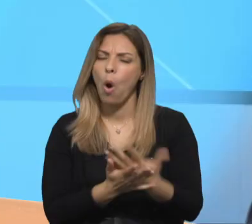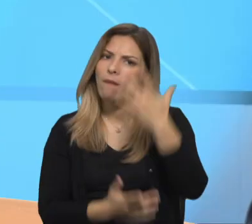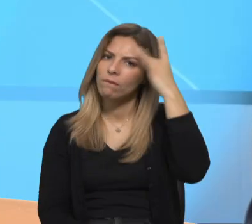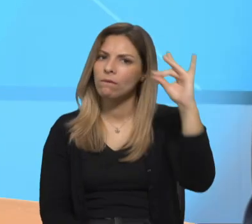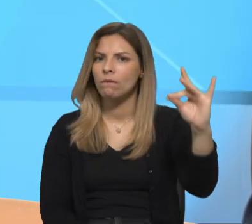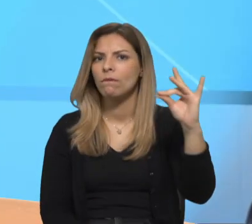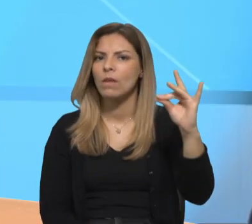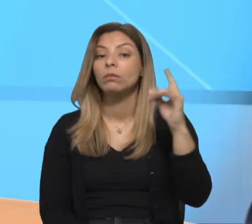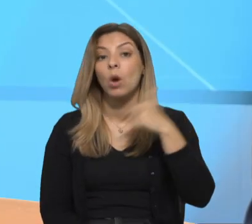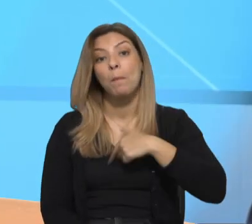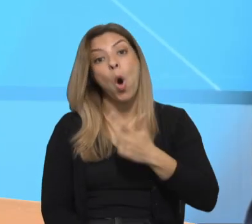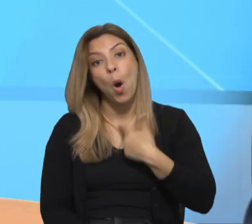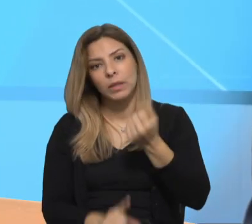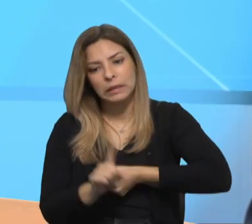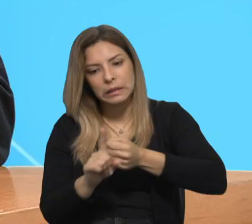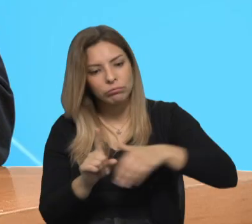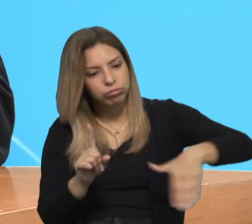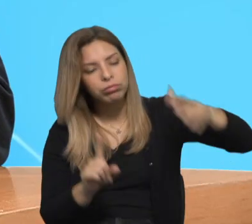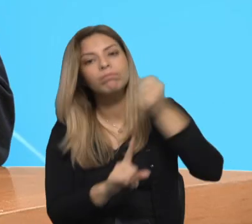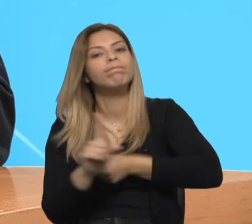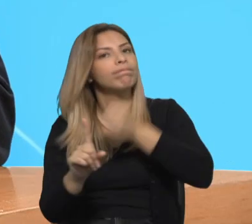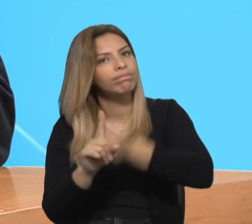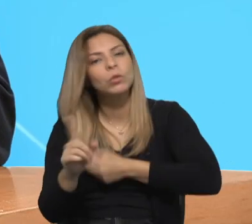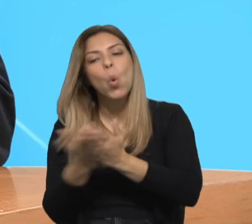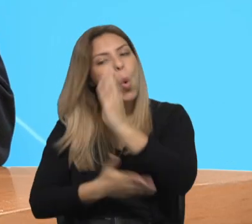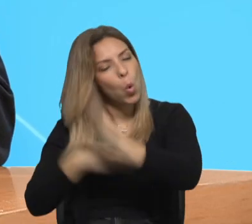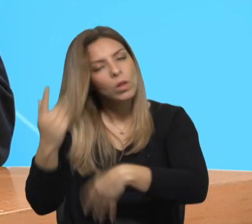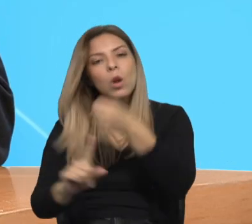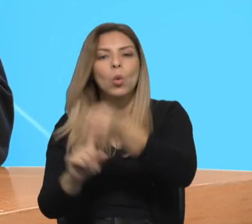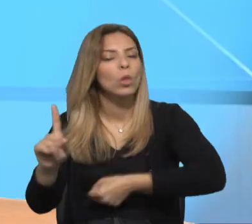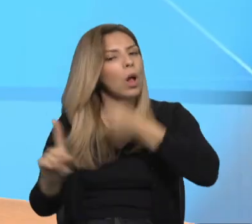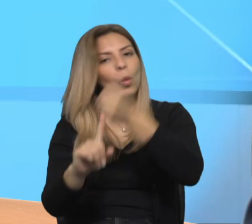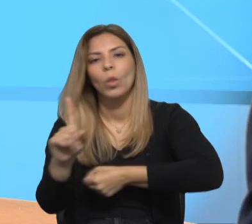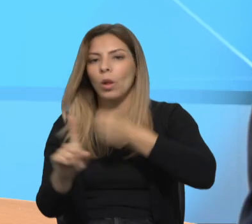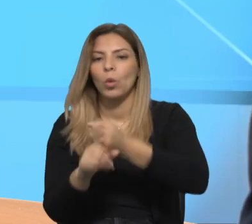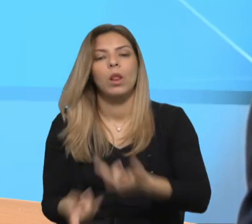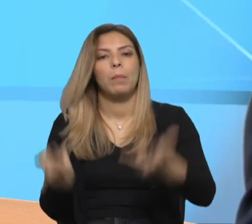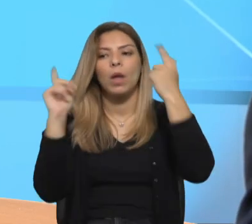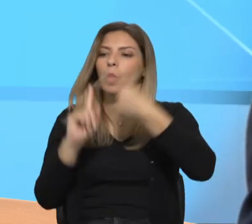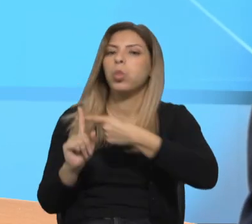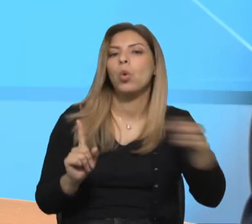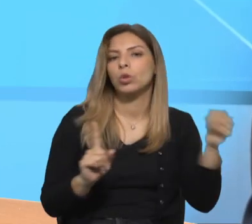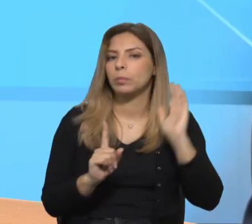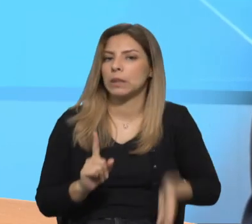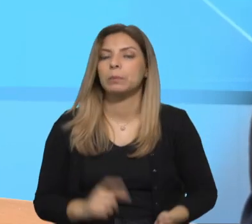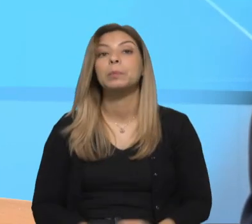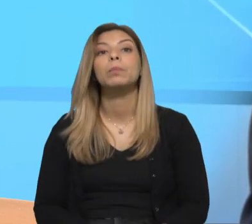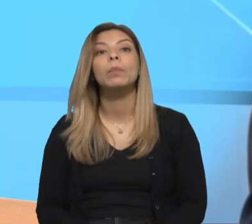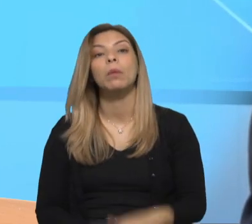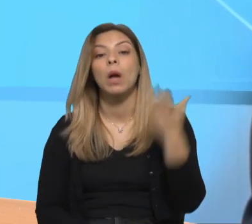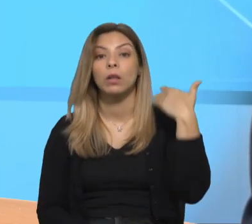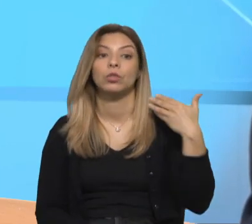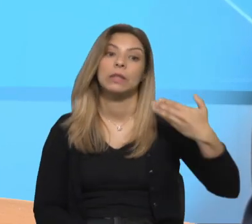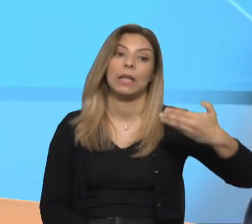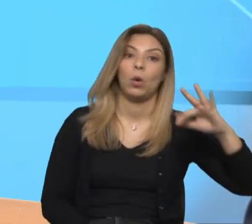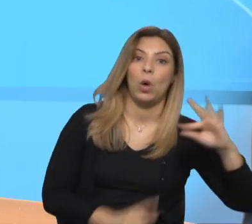ela lutou de formas... Até hoje e continuo. Sim. Mas nesse momento de 74 e depois em